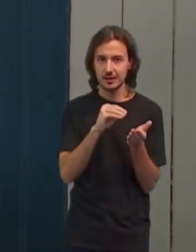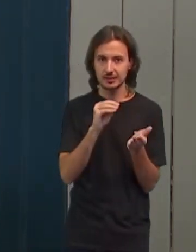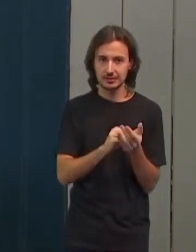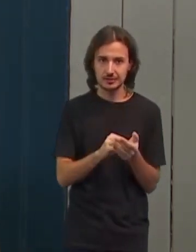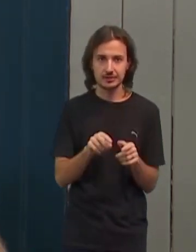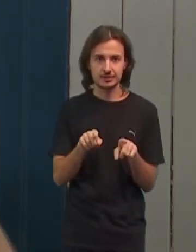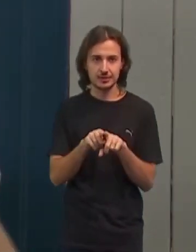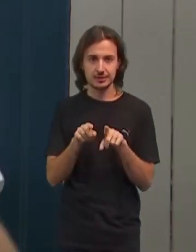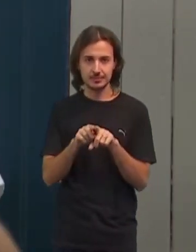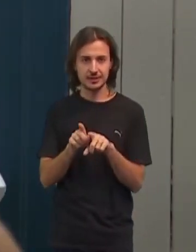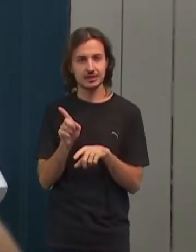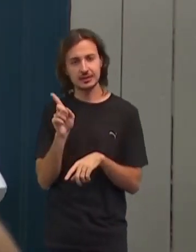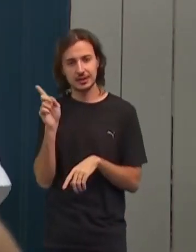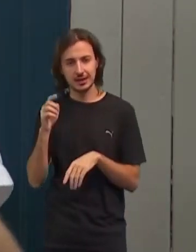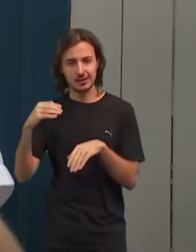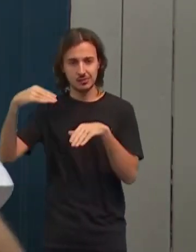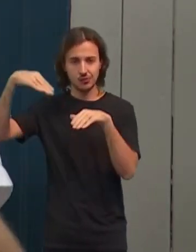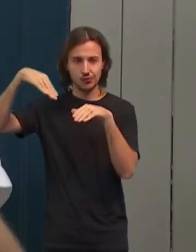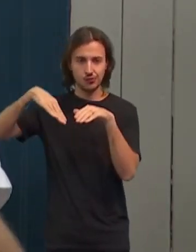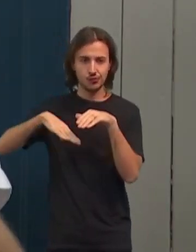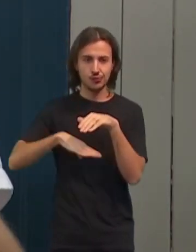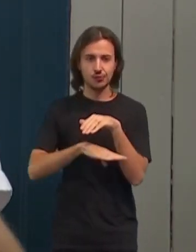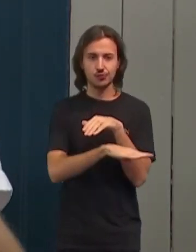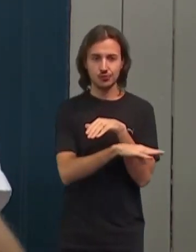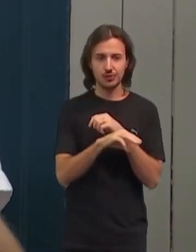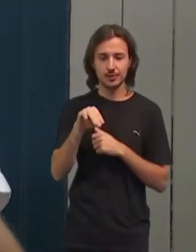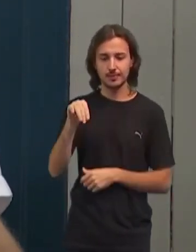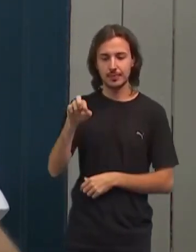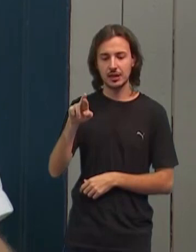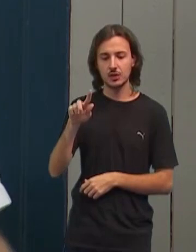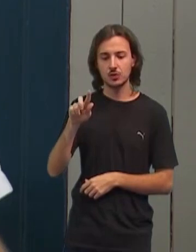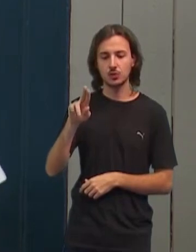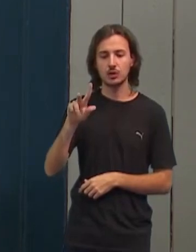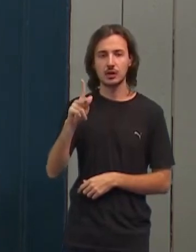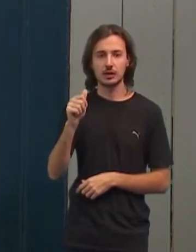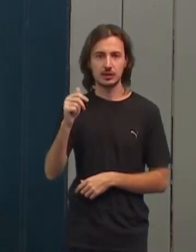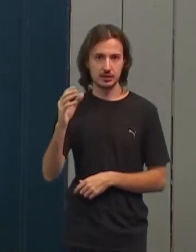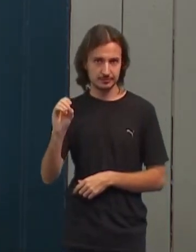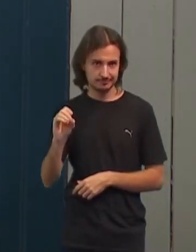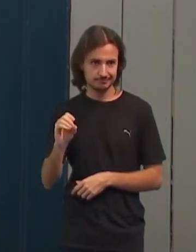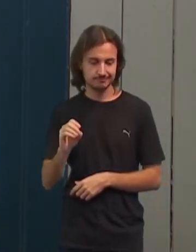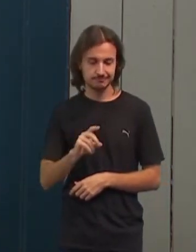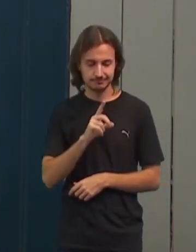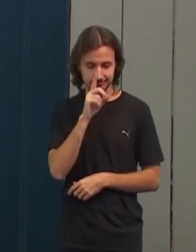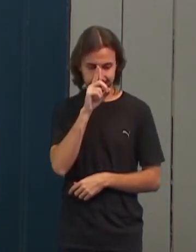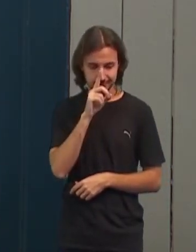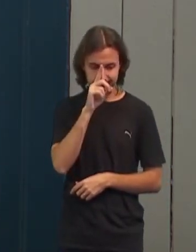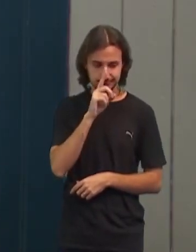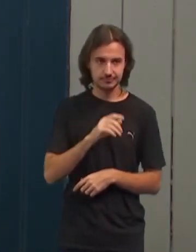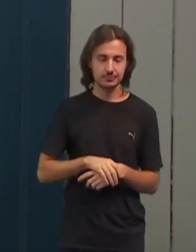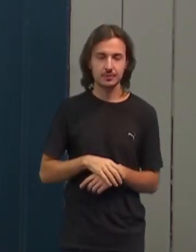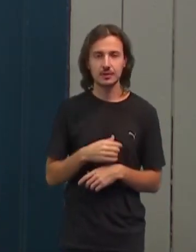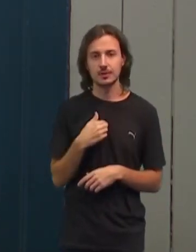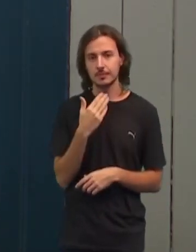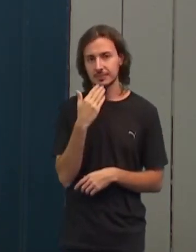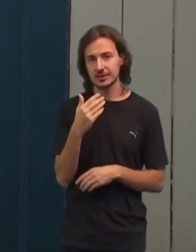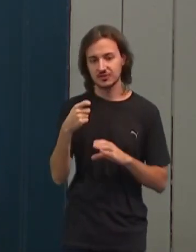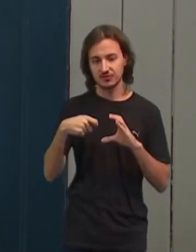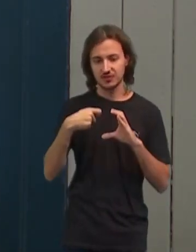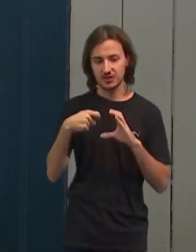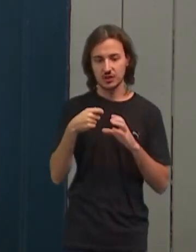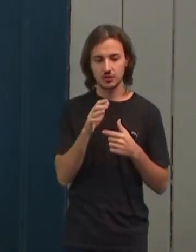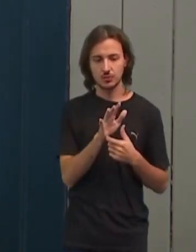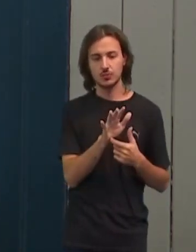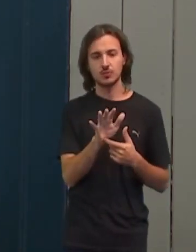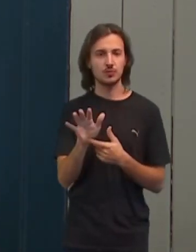área ali. E o que nos traz aqui é até a respeito, eu vou até pedir para passar um vídeo primeiro, para que depois eu